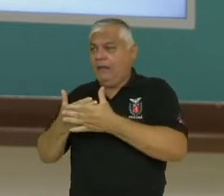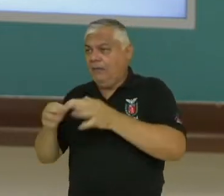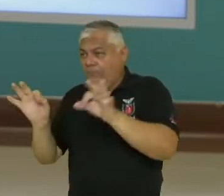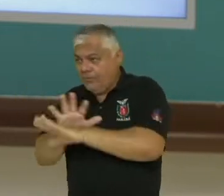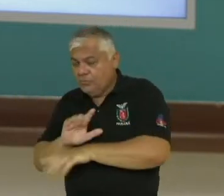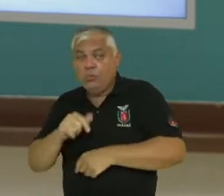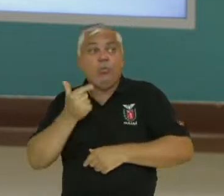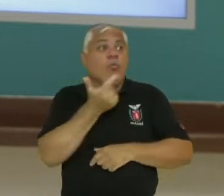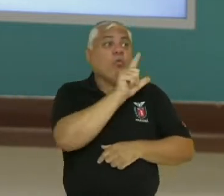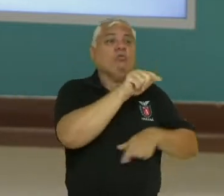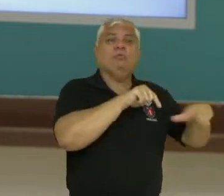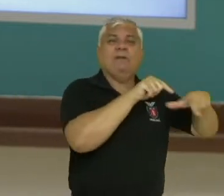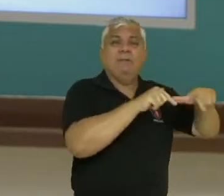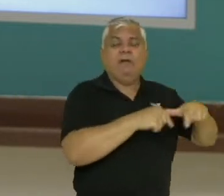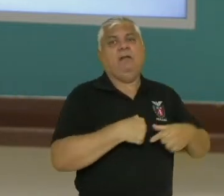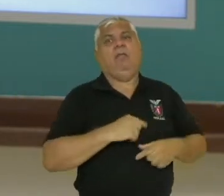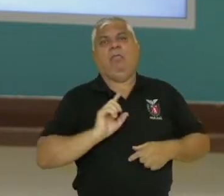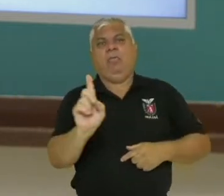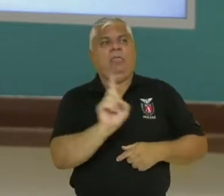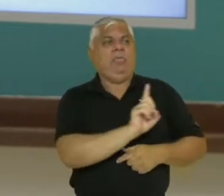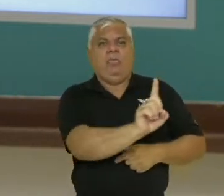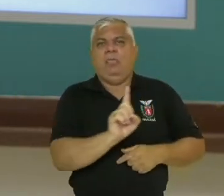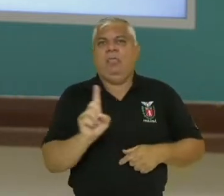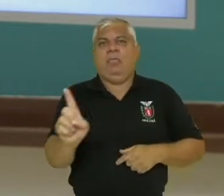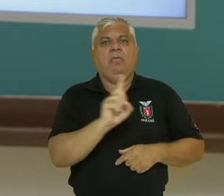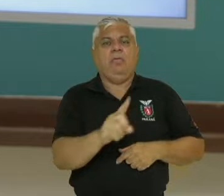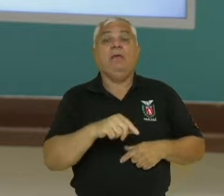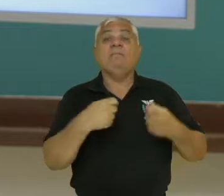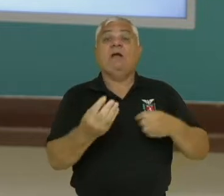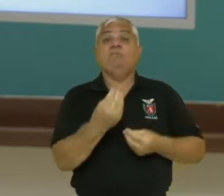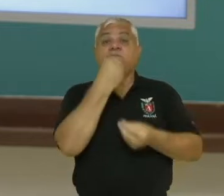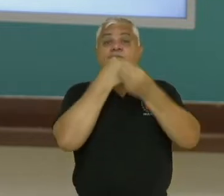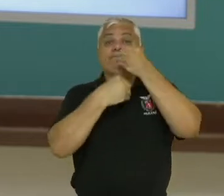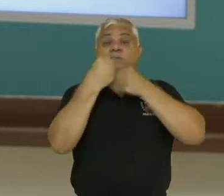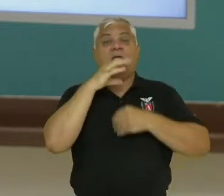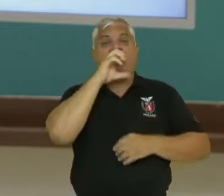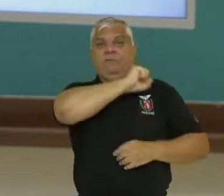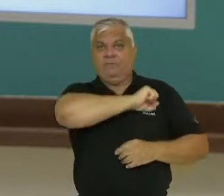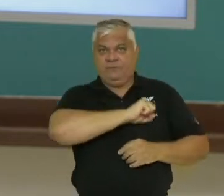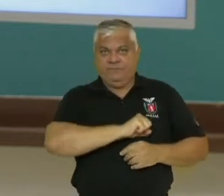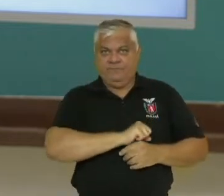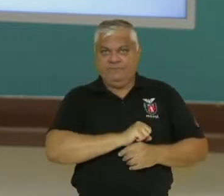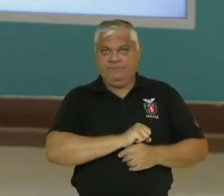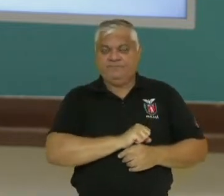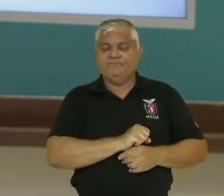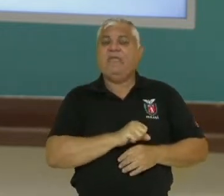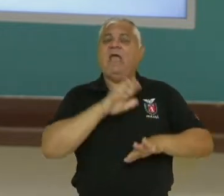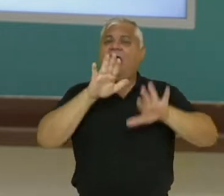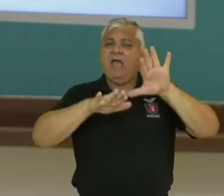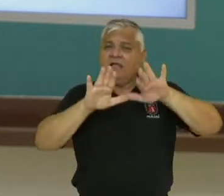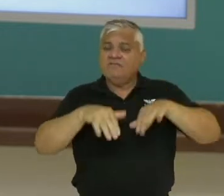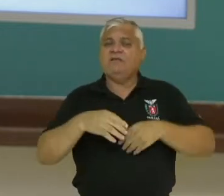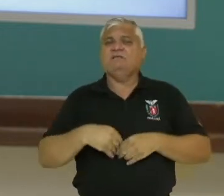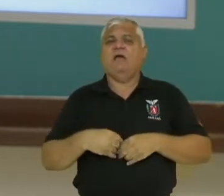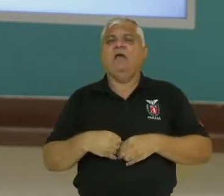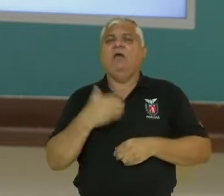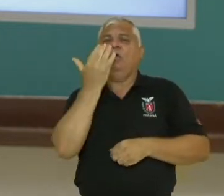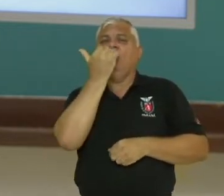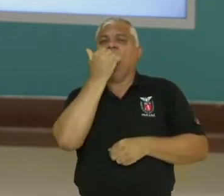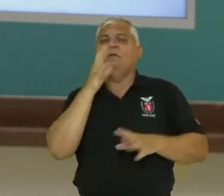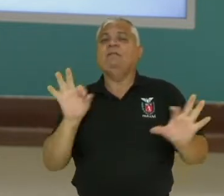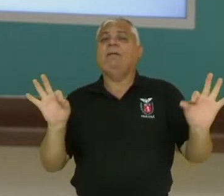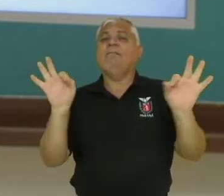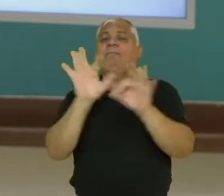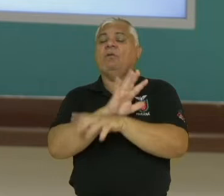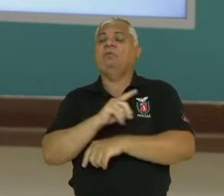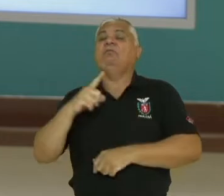outro. Então ela tem que ter uma alimentação rápida. Na maioria das vezes, os alimentos que já estão prontos têm uma